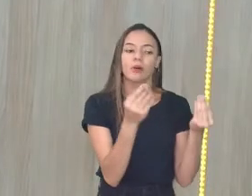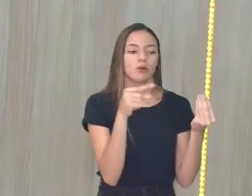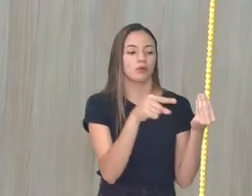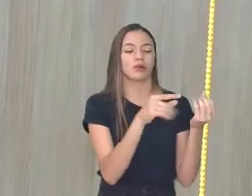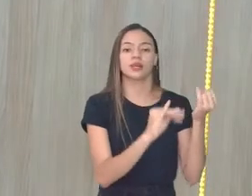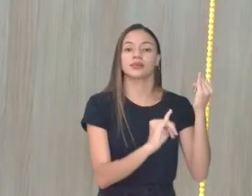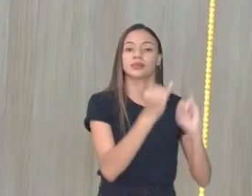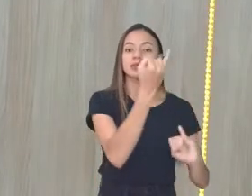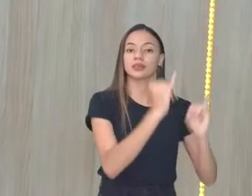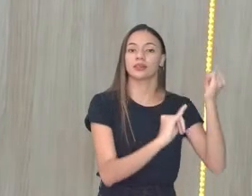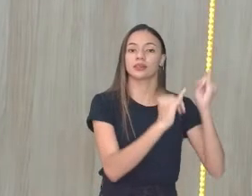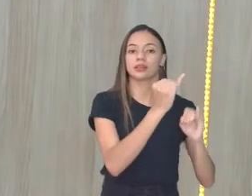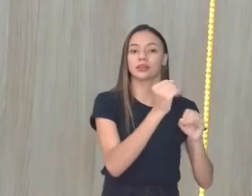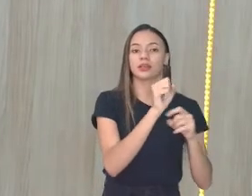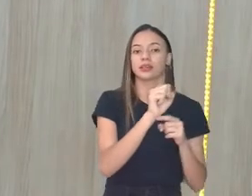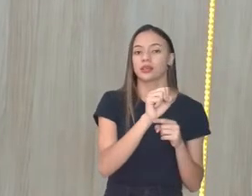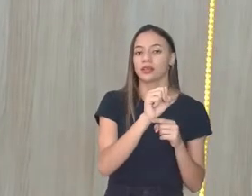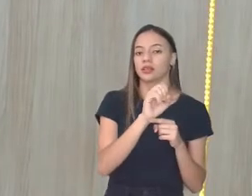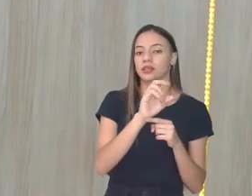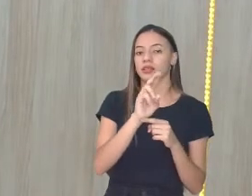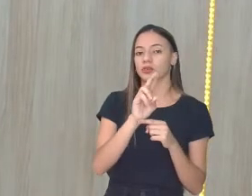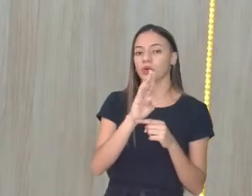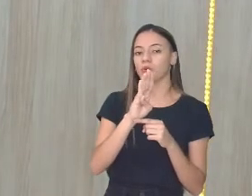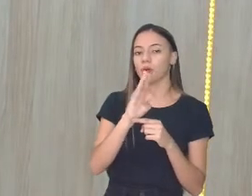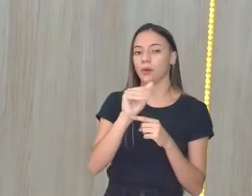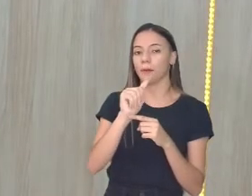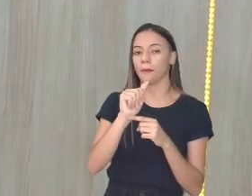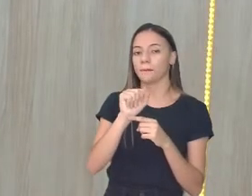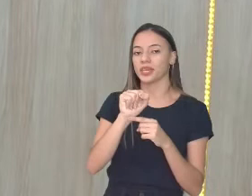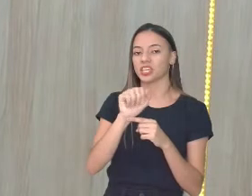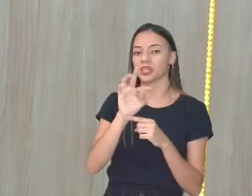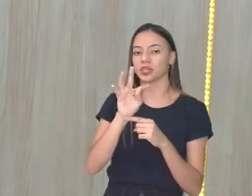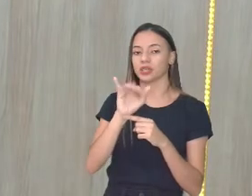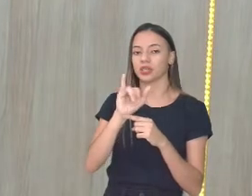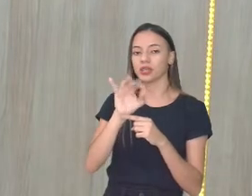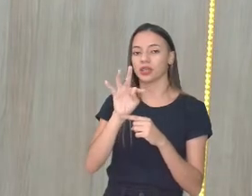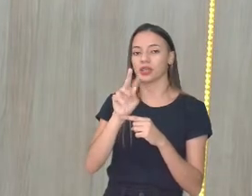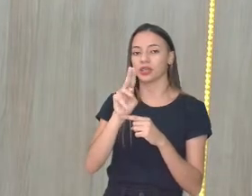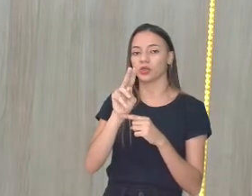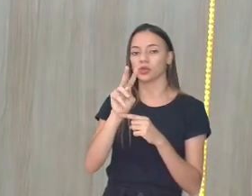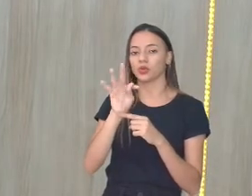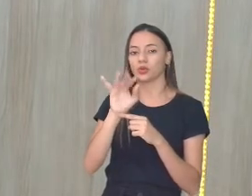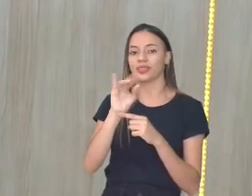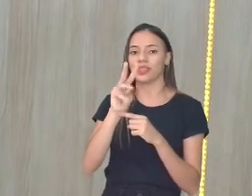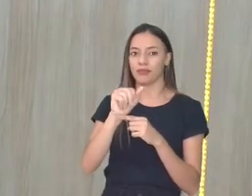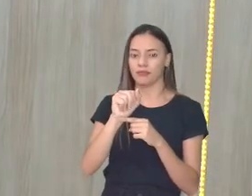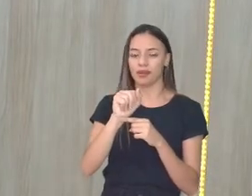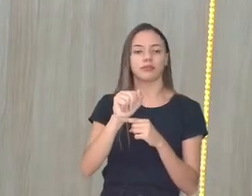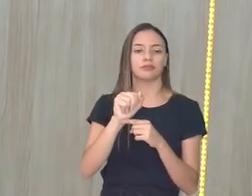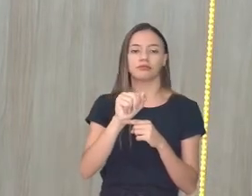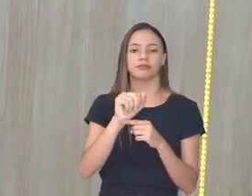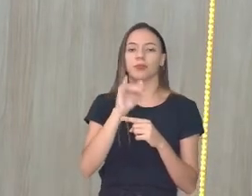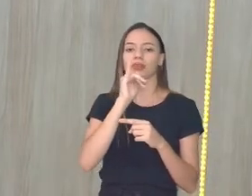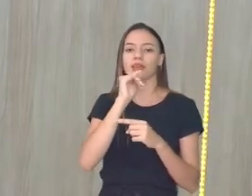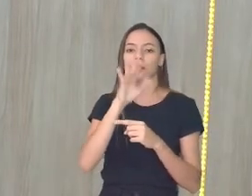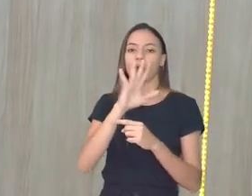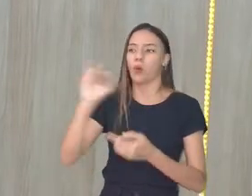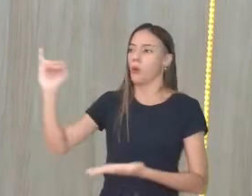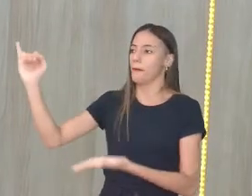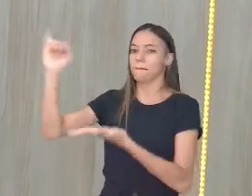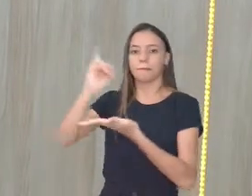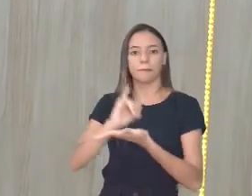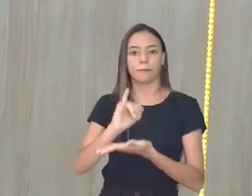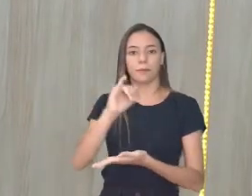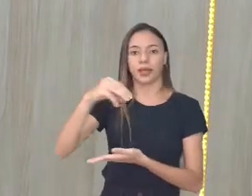indústria substitutiva de importações. É tipo assim, você pega um produto importado, certo? Então você